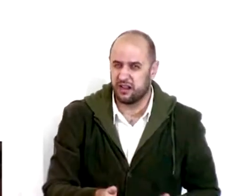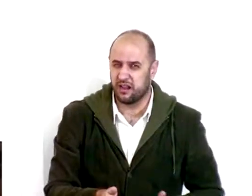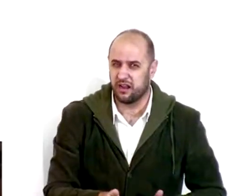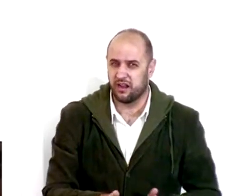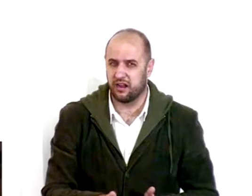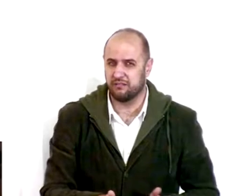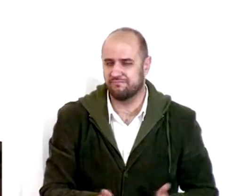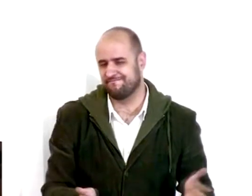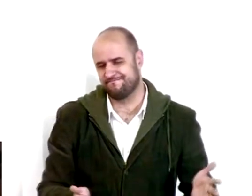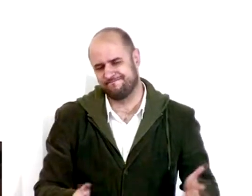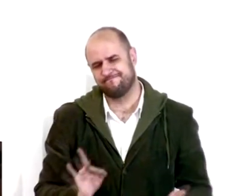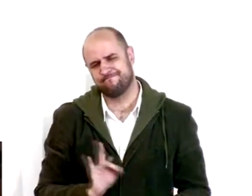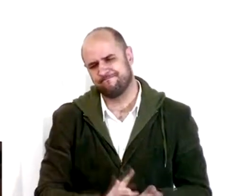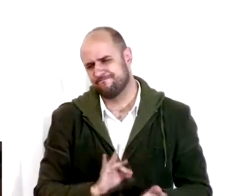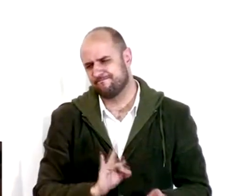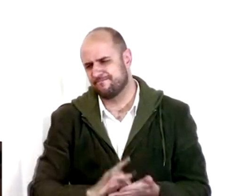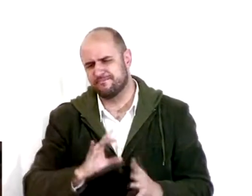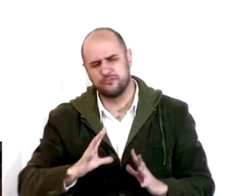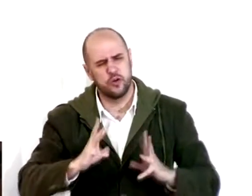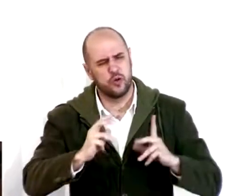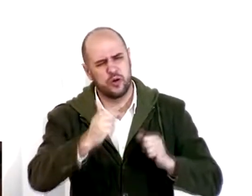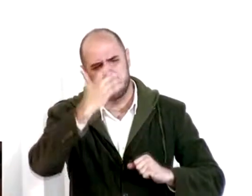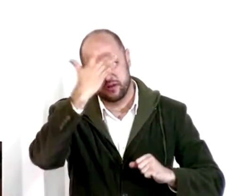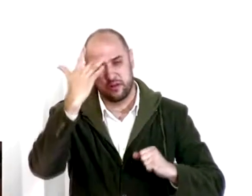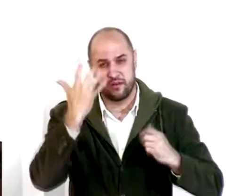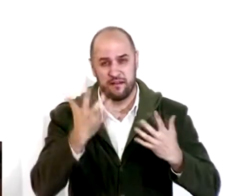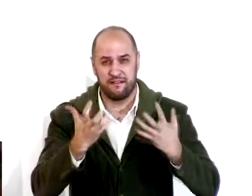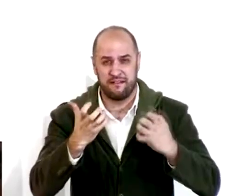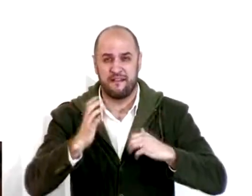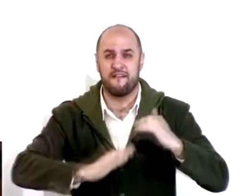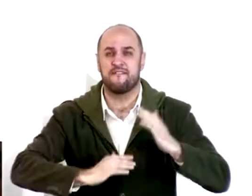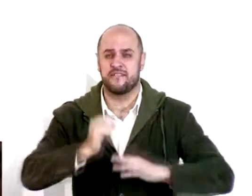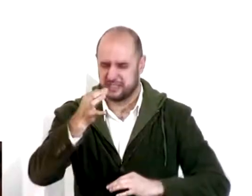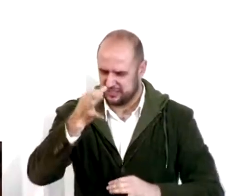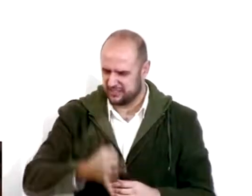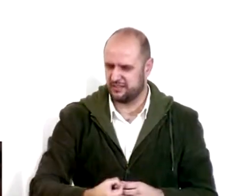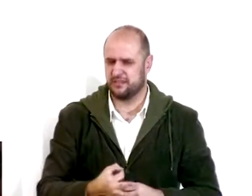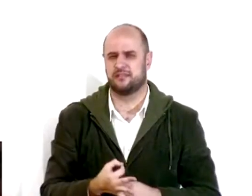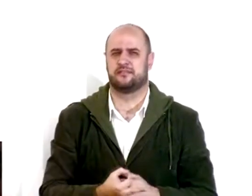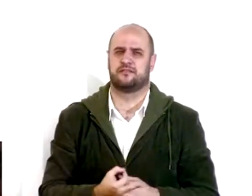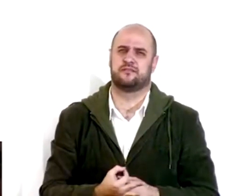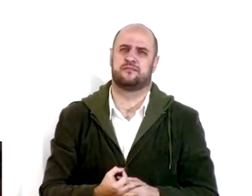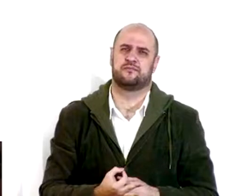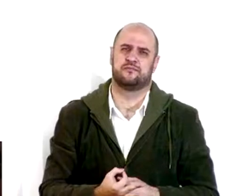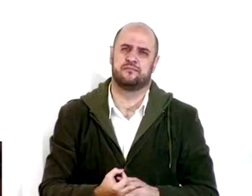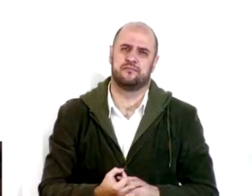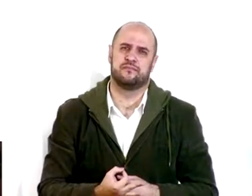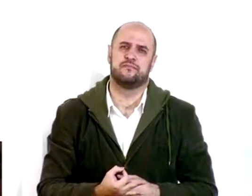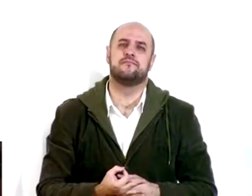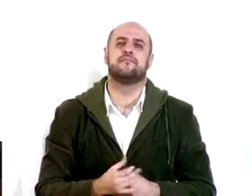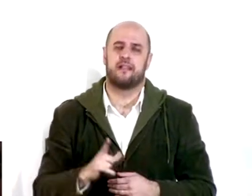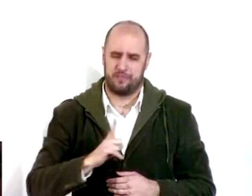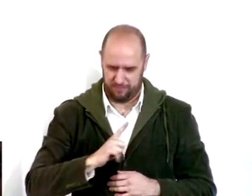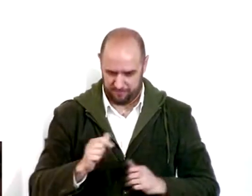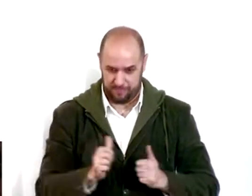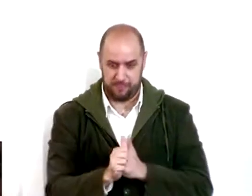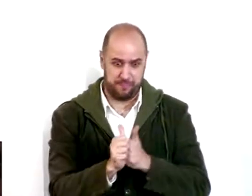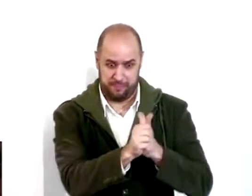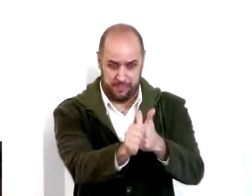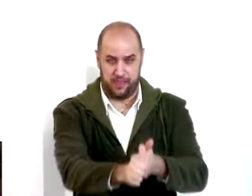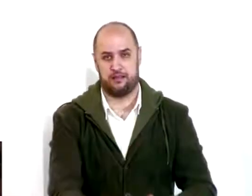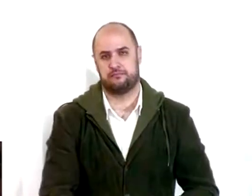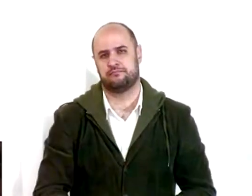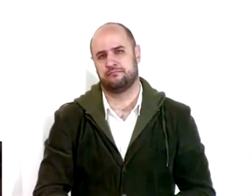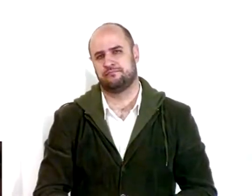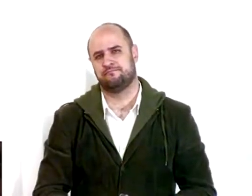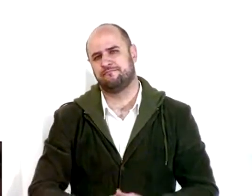É fato que todos aqueles que querem fazer aquilo que é certo e correto serão perseguidos e